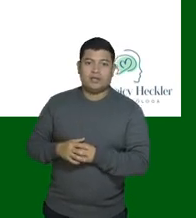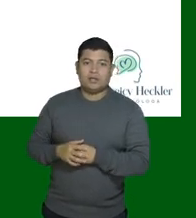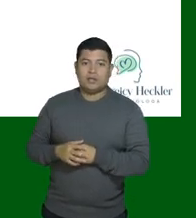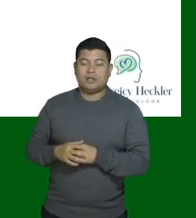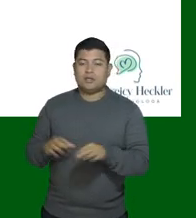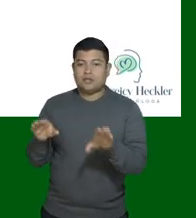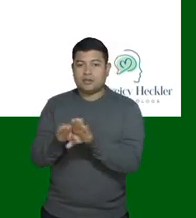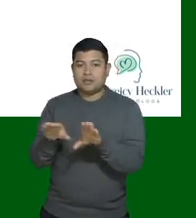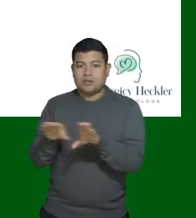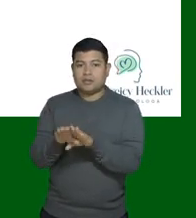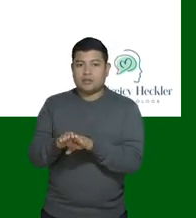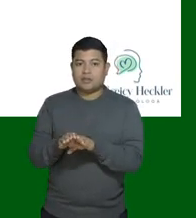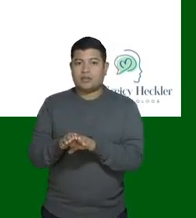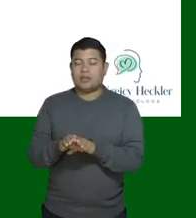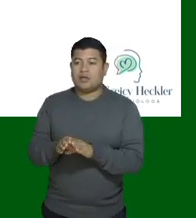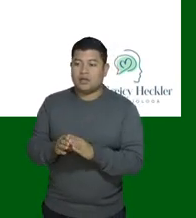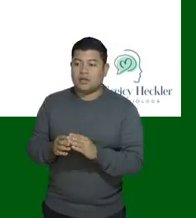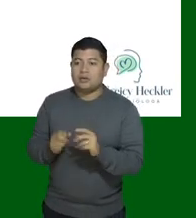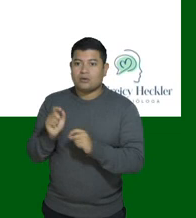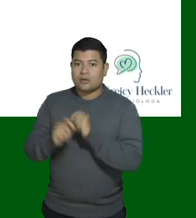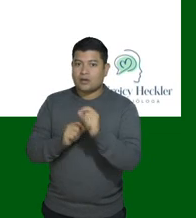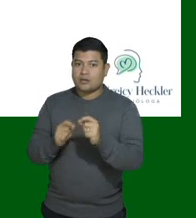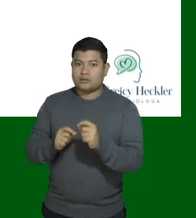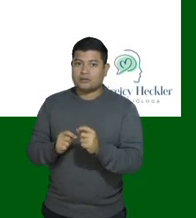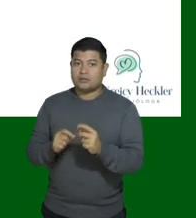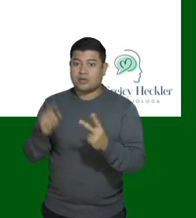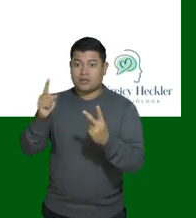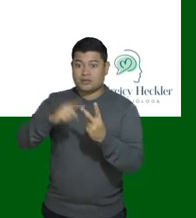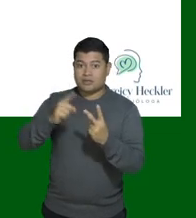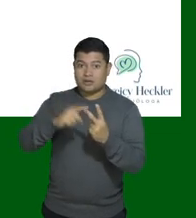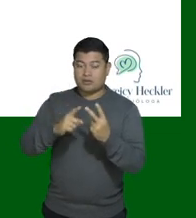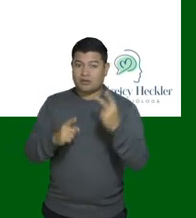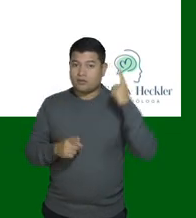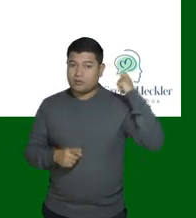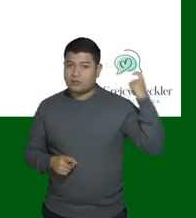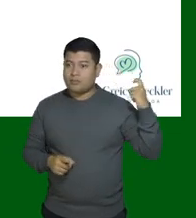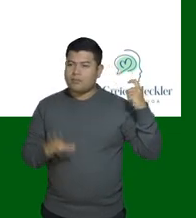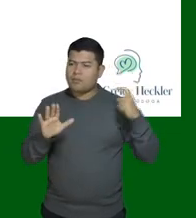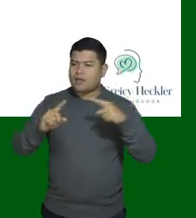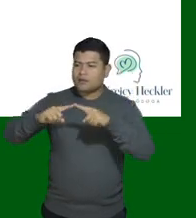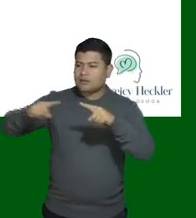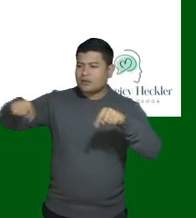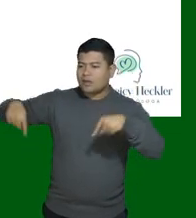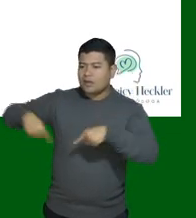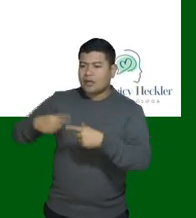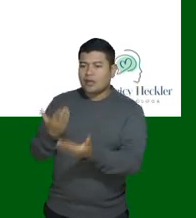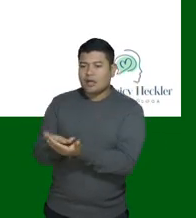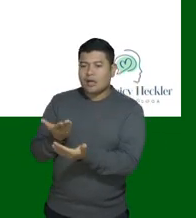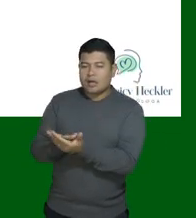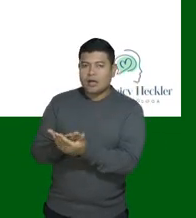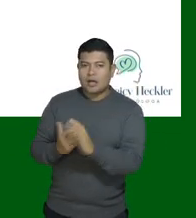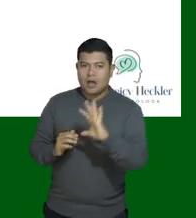figura fundo auditiva. E na sala de aula? Isso nem acontece, né?